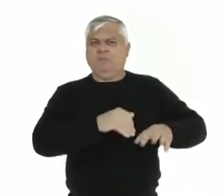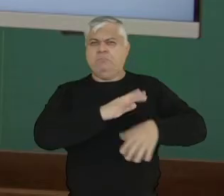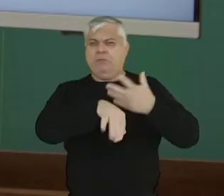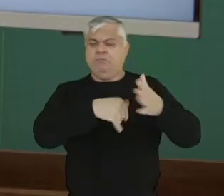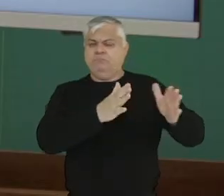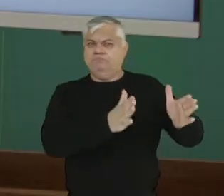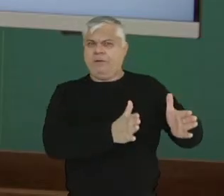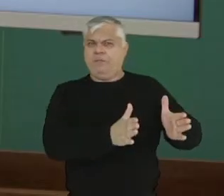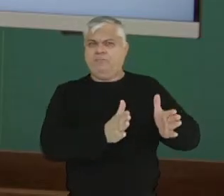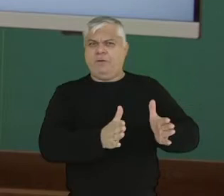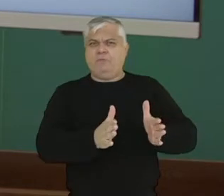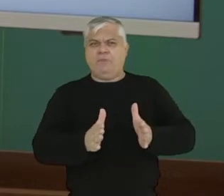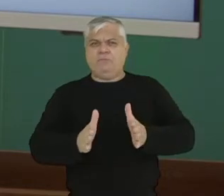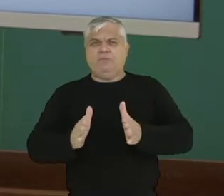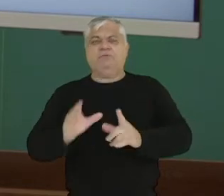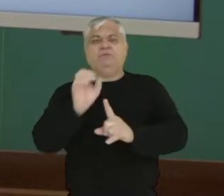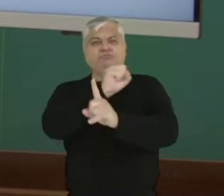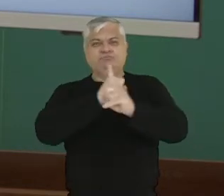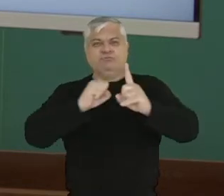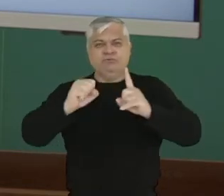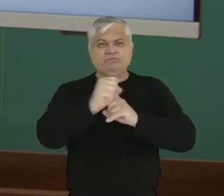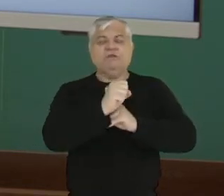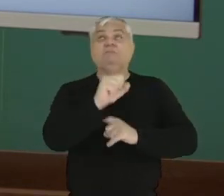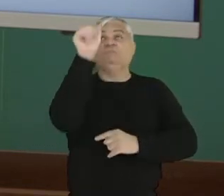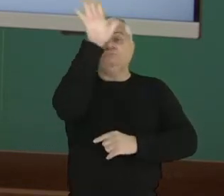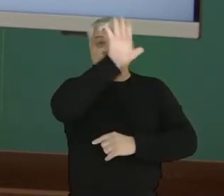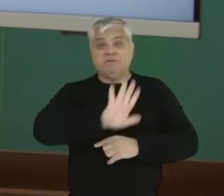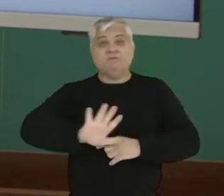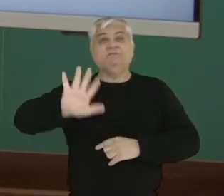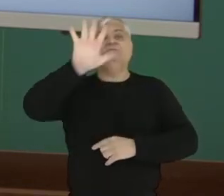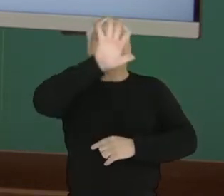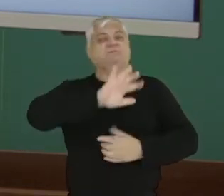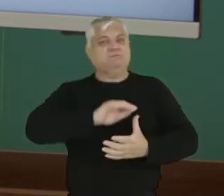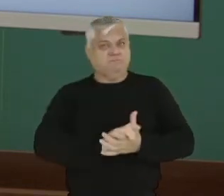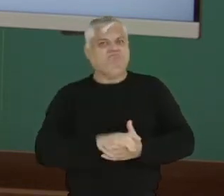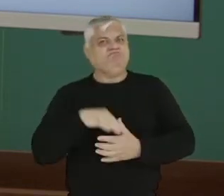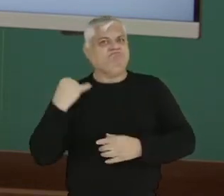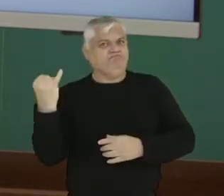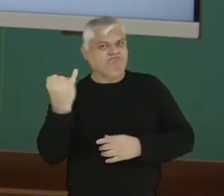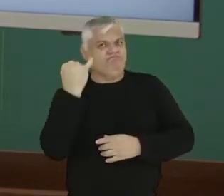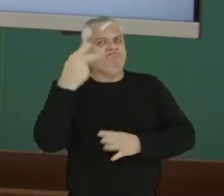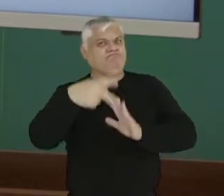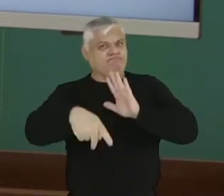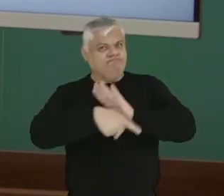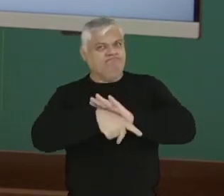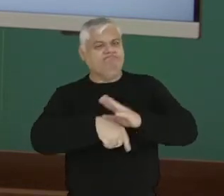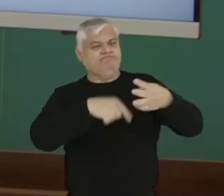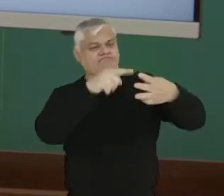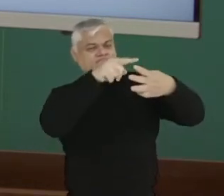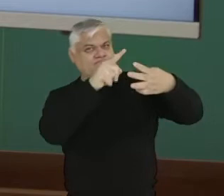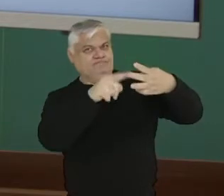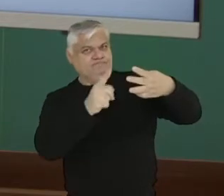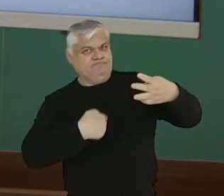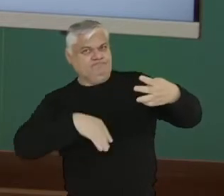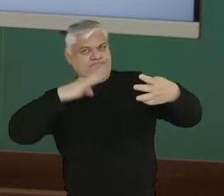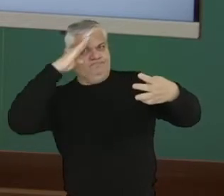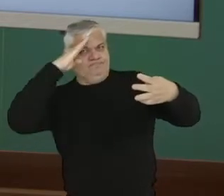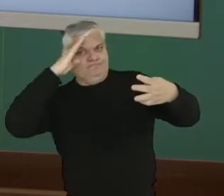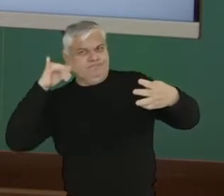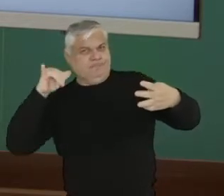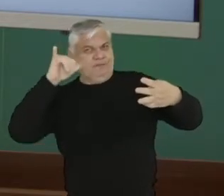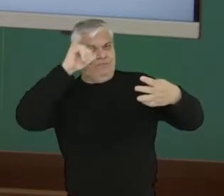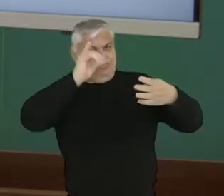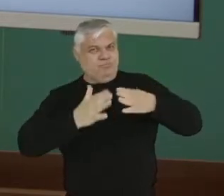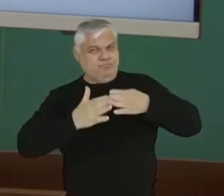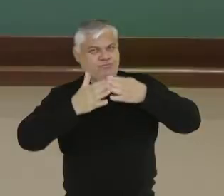a ordem social no Brasil, que é prerrogativa das Forças Armadas aqui do Brasil.